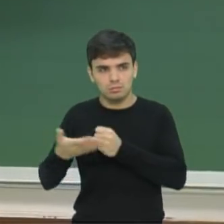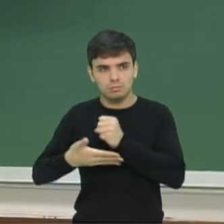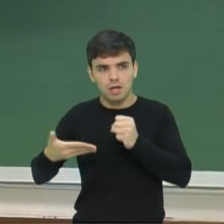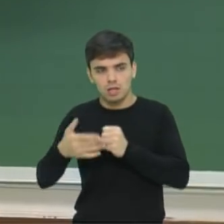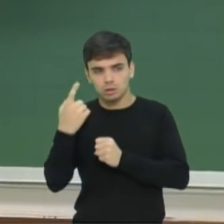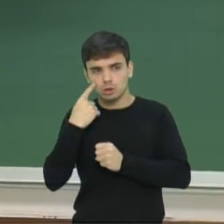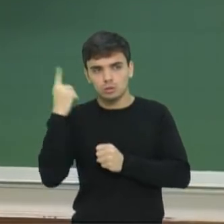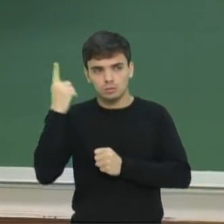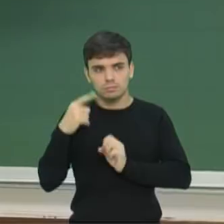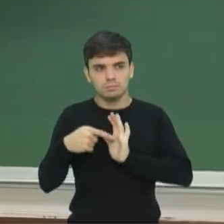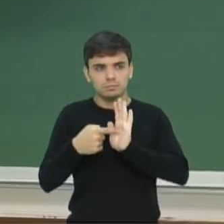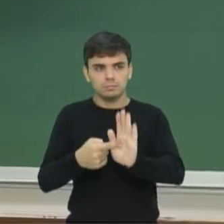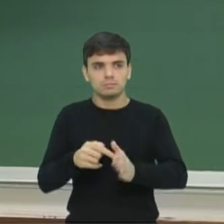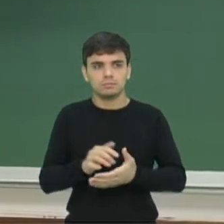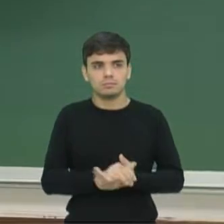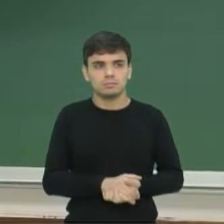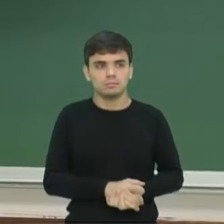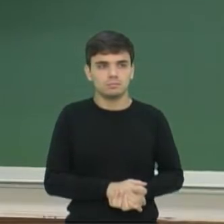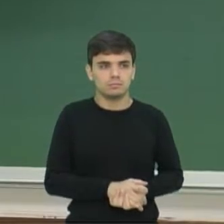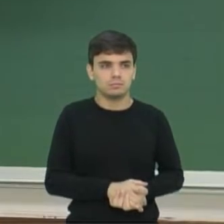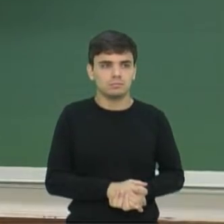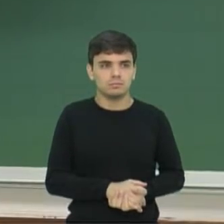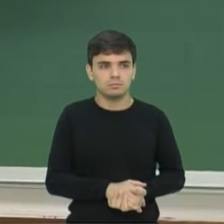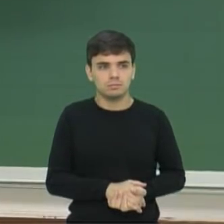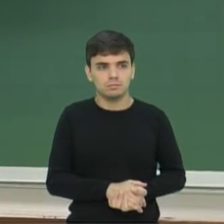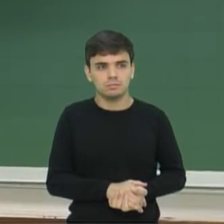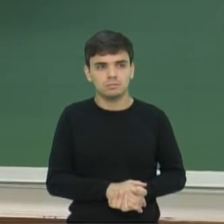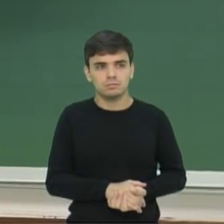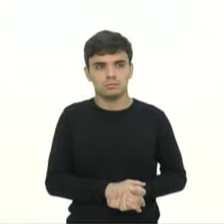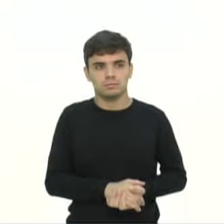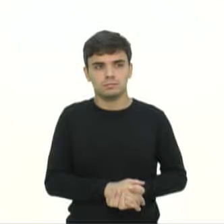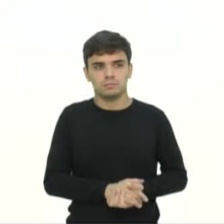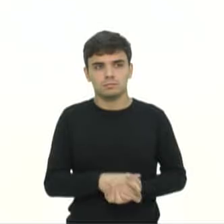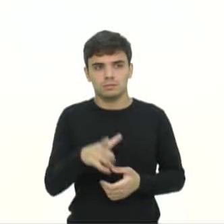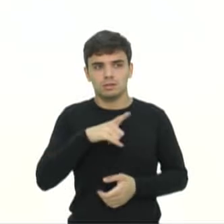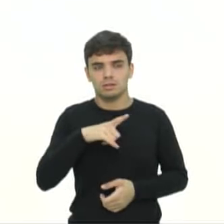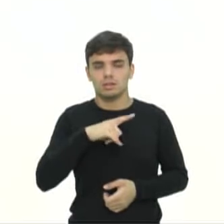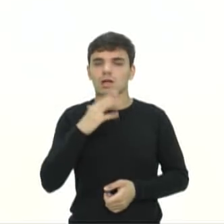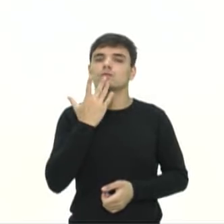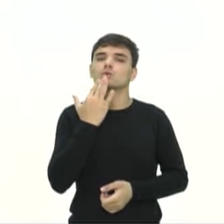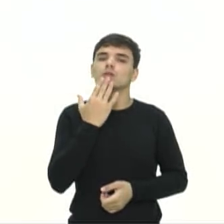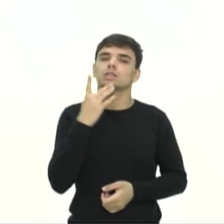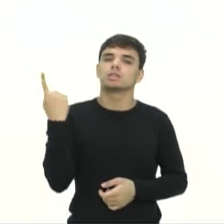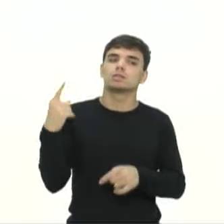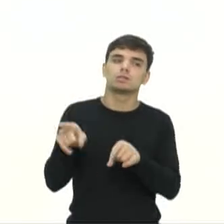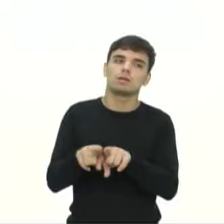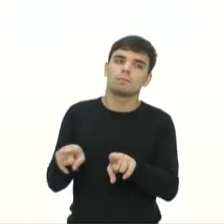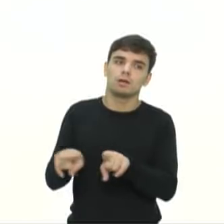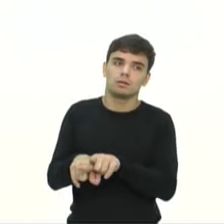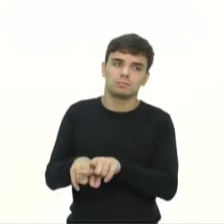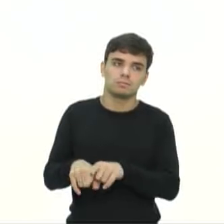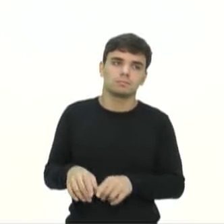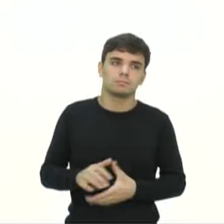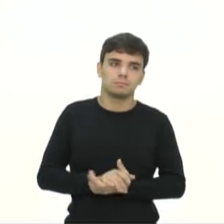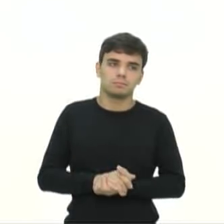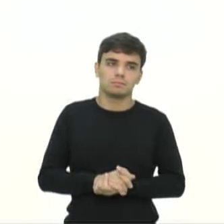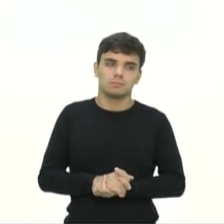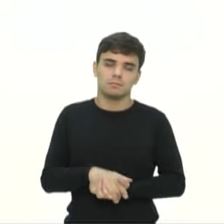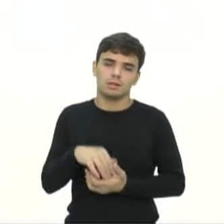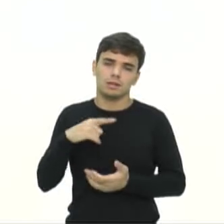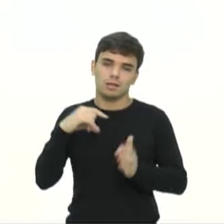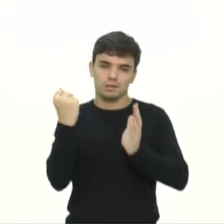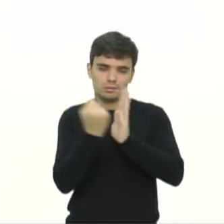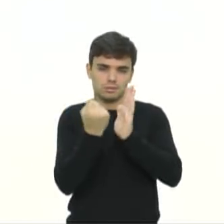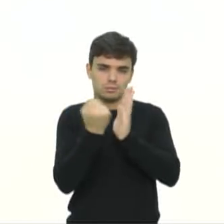que está retratada aqui as faixas a vocês. Então temos as cores das faixas aqui em caracteres japoneses, né,